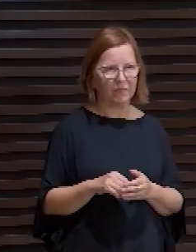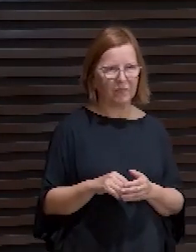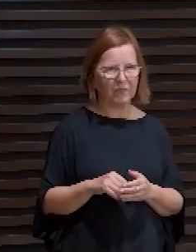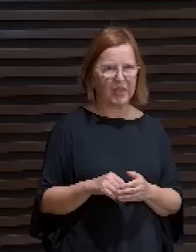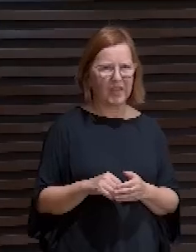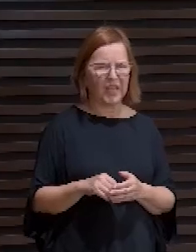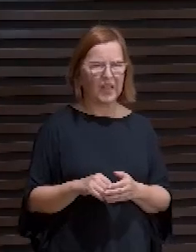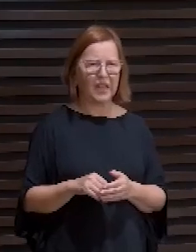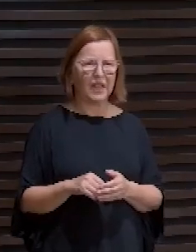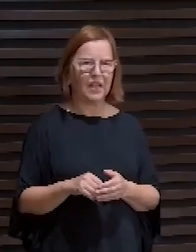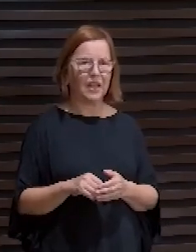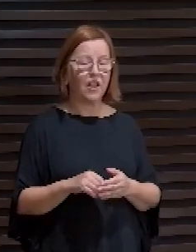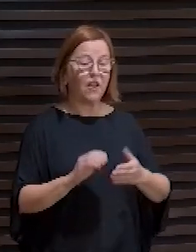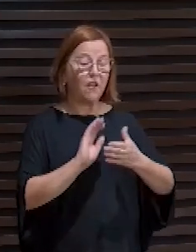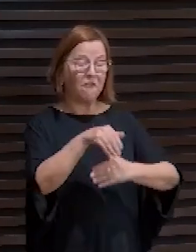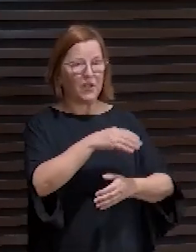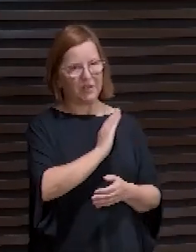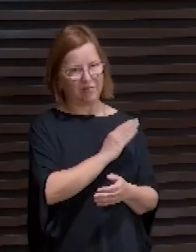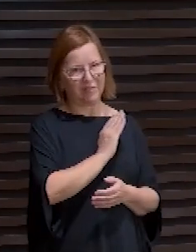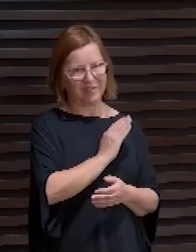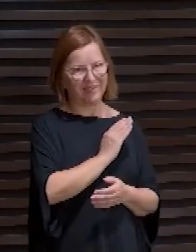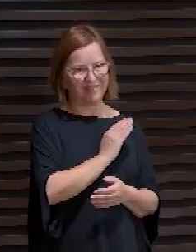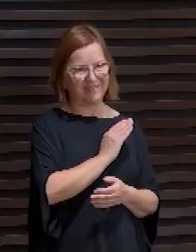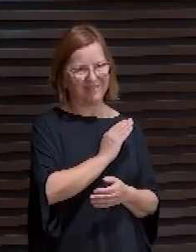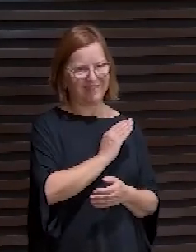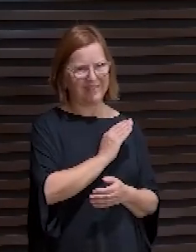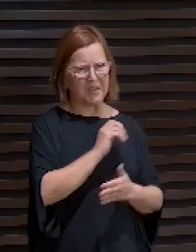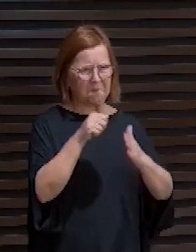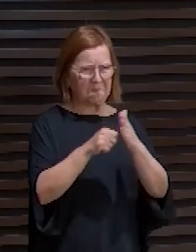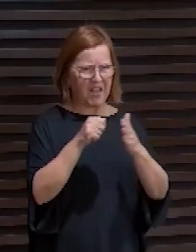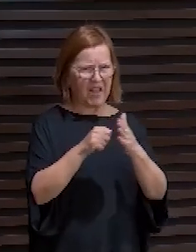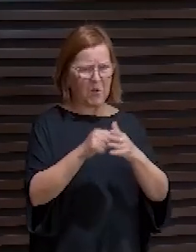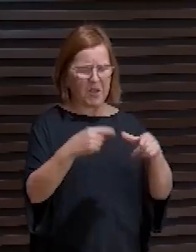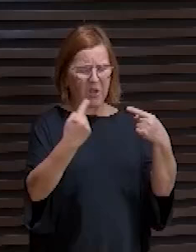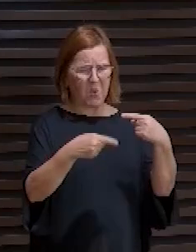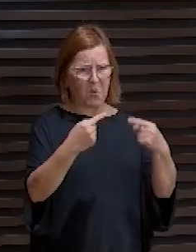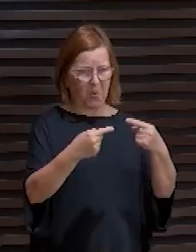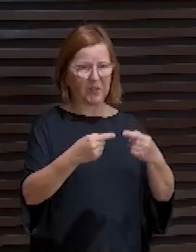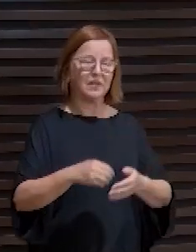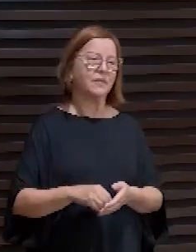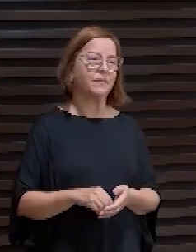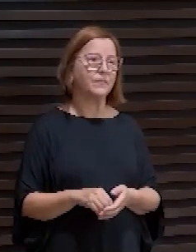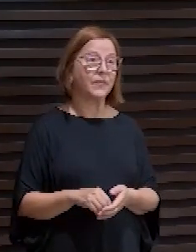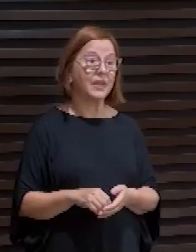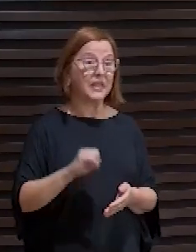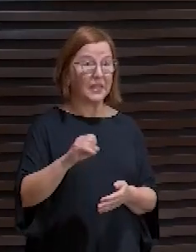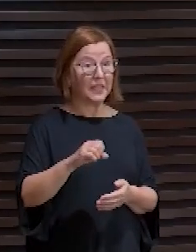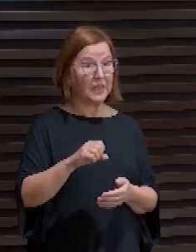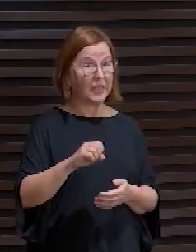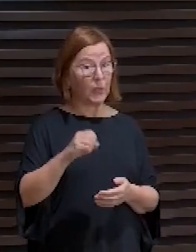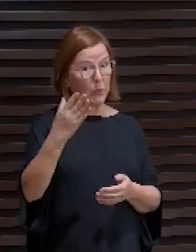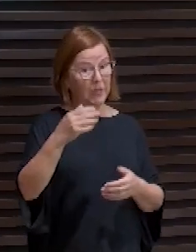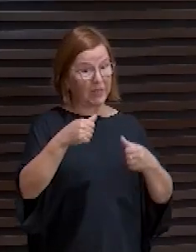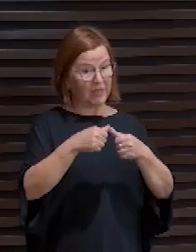coração. É o que está fora do coração. É uma luta, uma oposição. E quando acontece isso no nosso